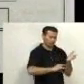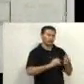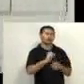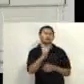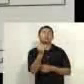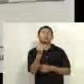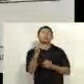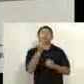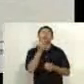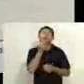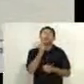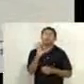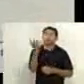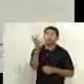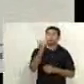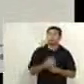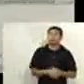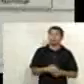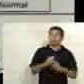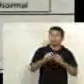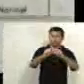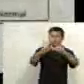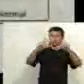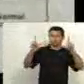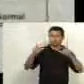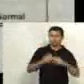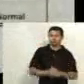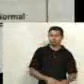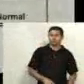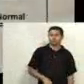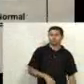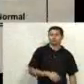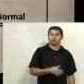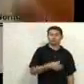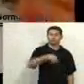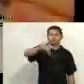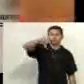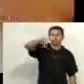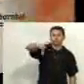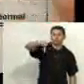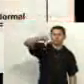acontecer, deixa eu dar um zoom maior aqui, é de